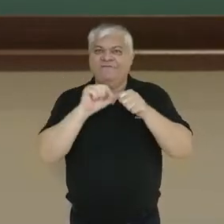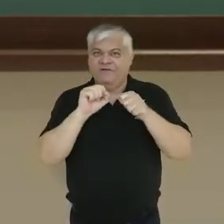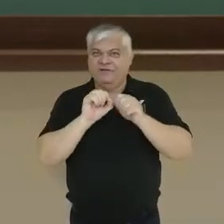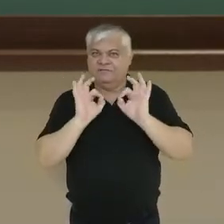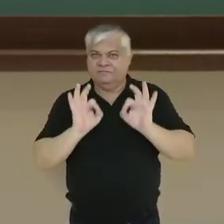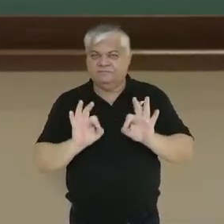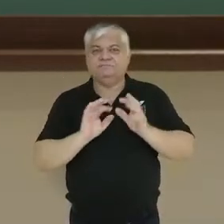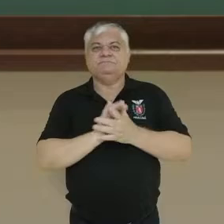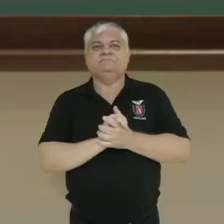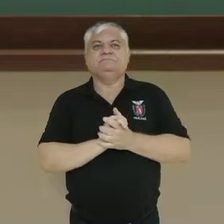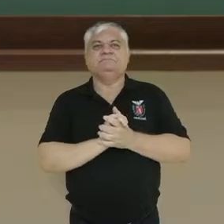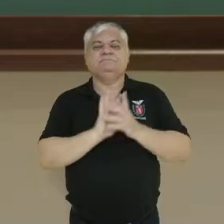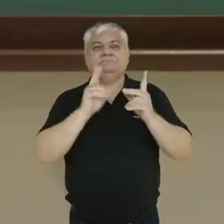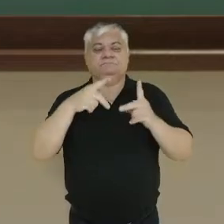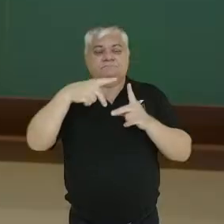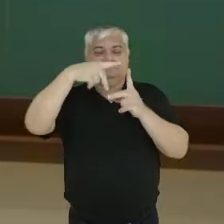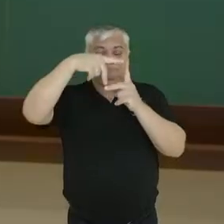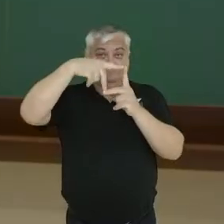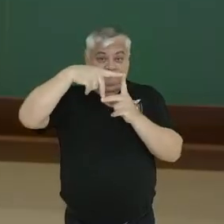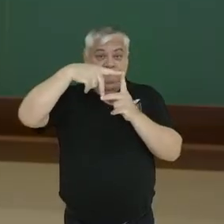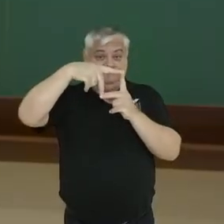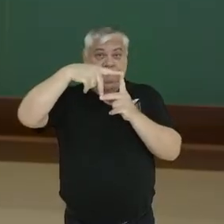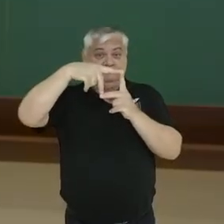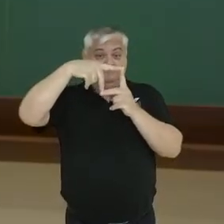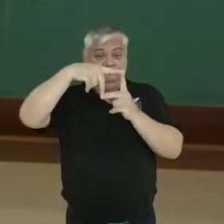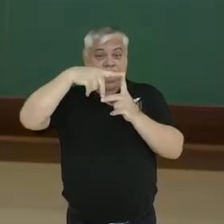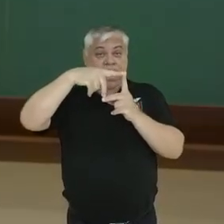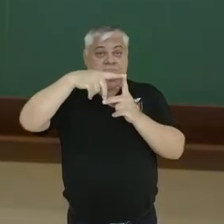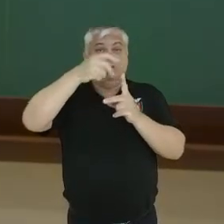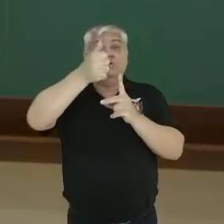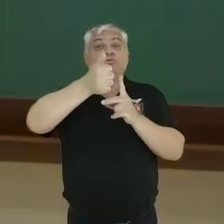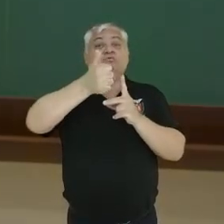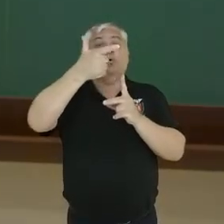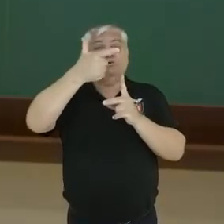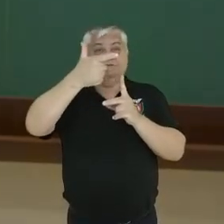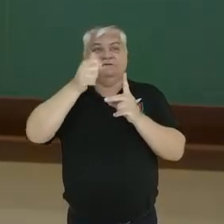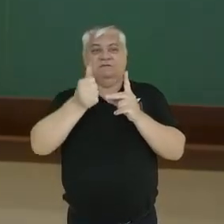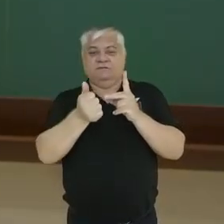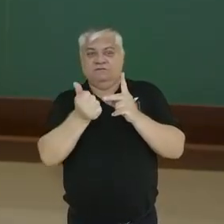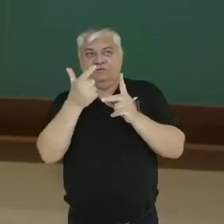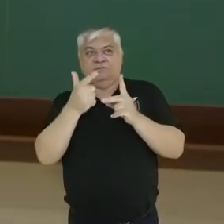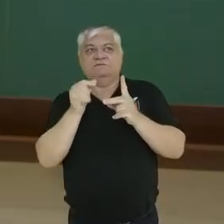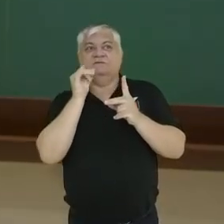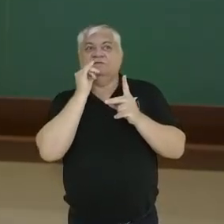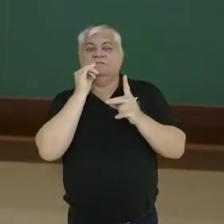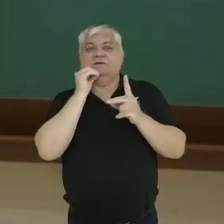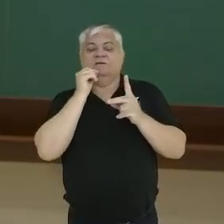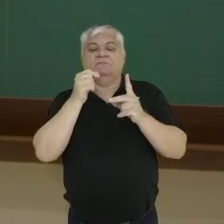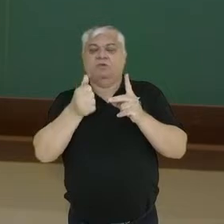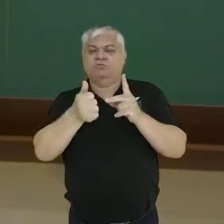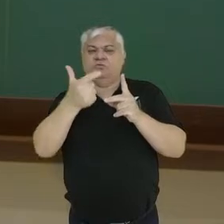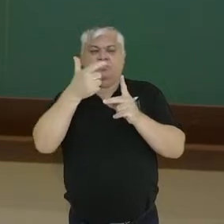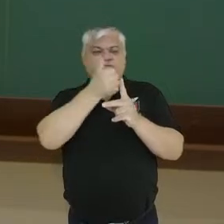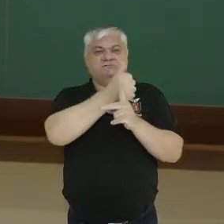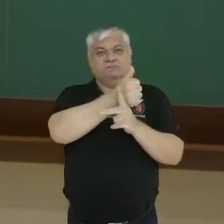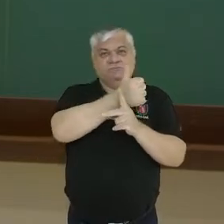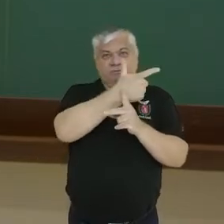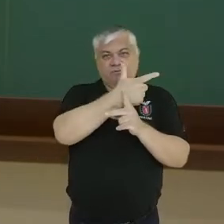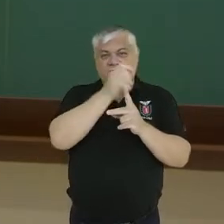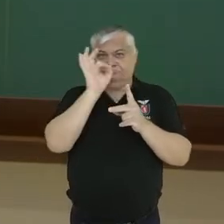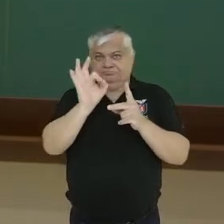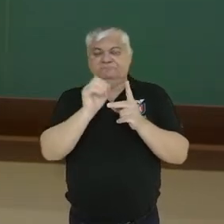bom? Então, olha lá, eu tenho um quadrado de lado 12 centímetros. Então, um quadradinho bem lindo, de lado 12